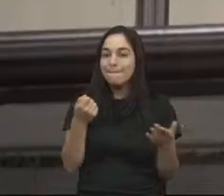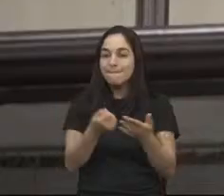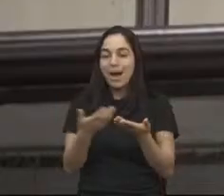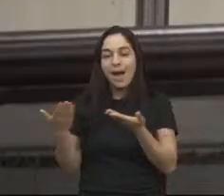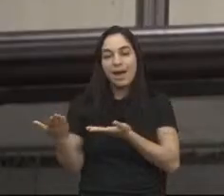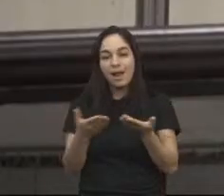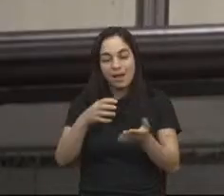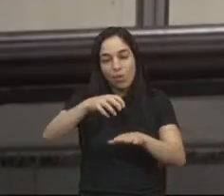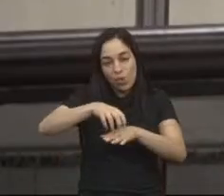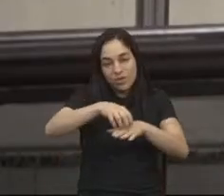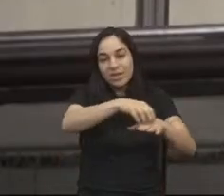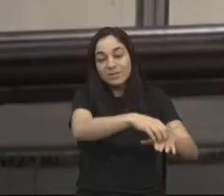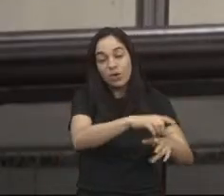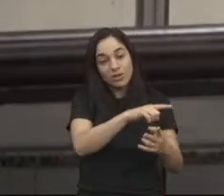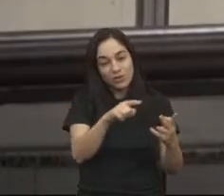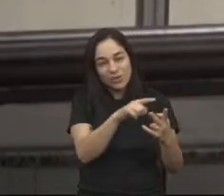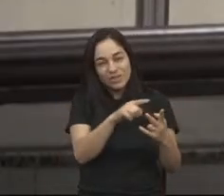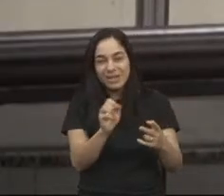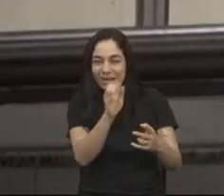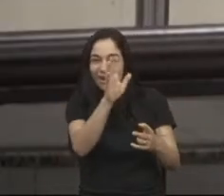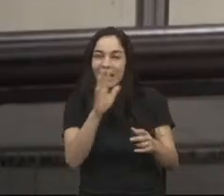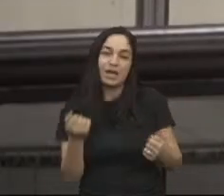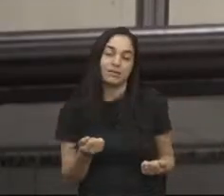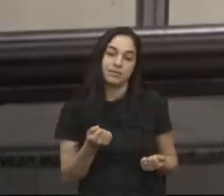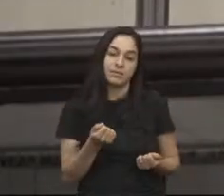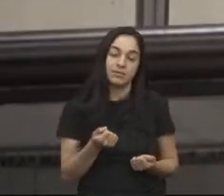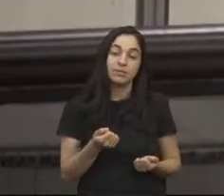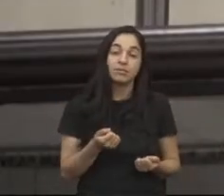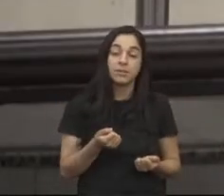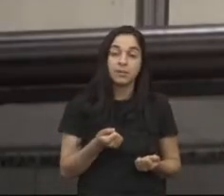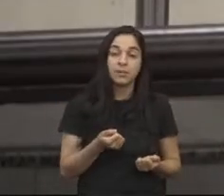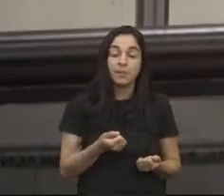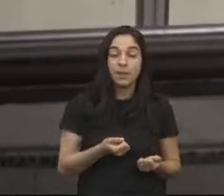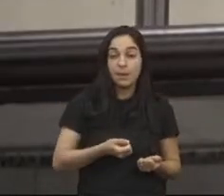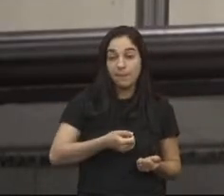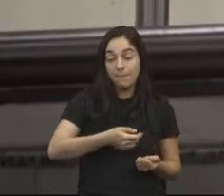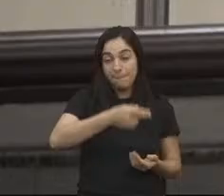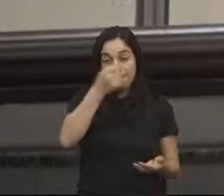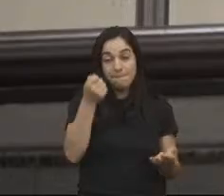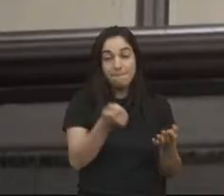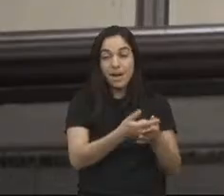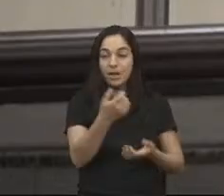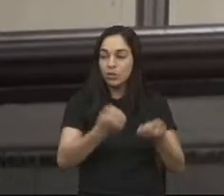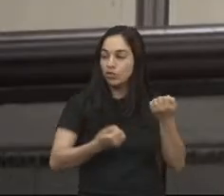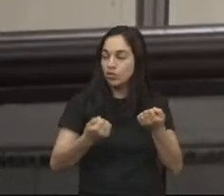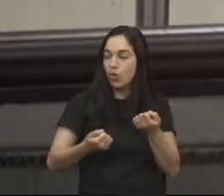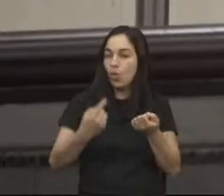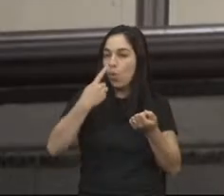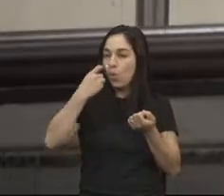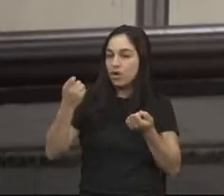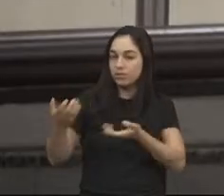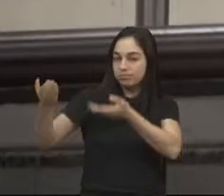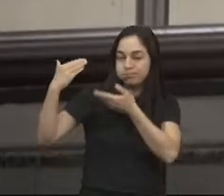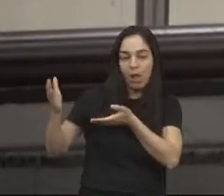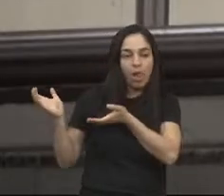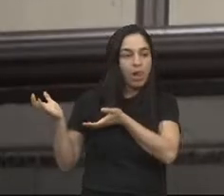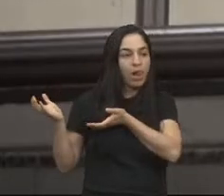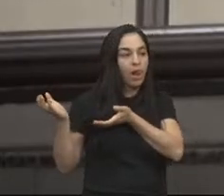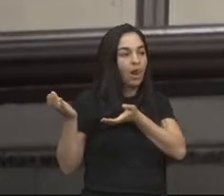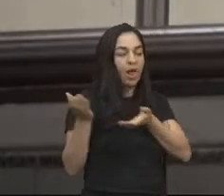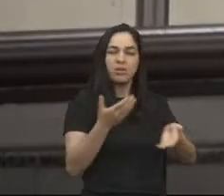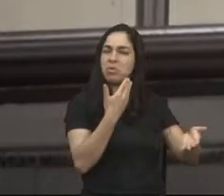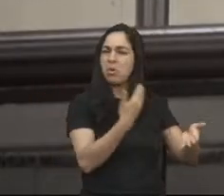pega uma caminhonete pequena, paga, o cara joga em qualquer lugar, está resolvido o problema do cliente. Então, o problema do